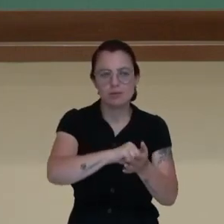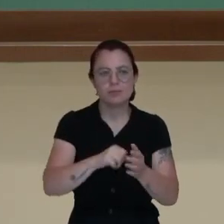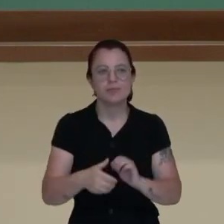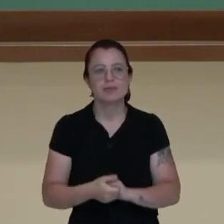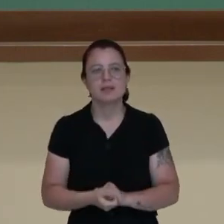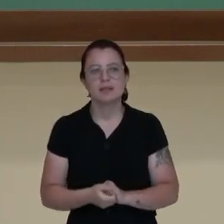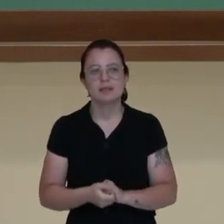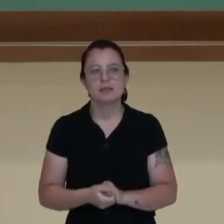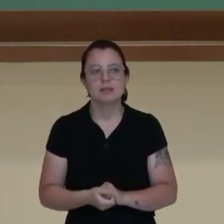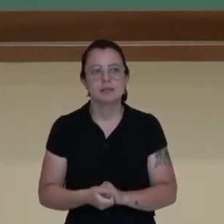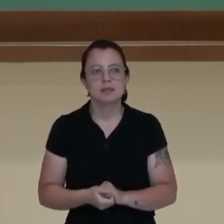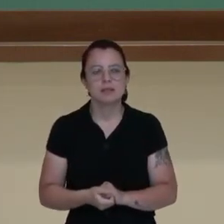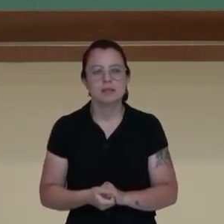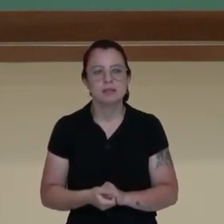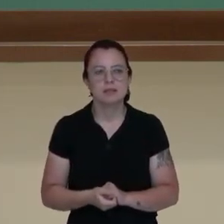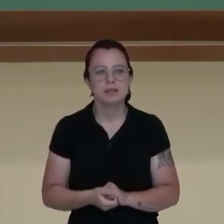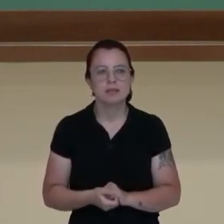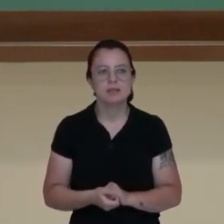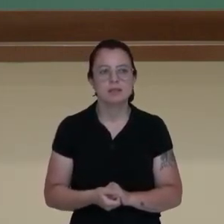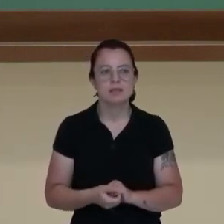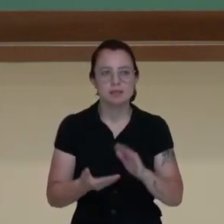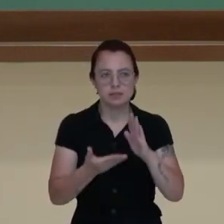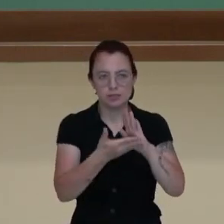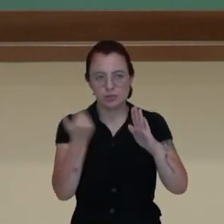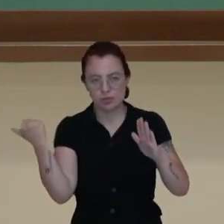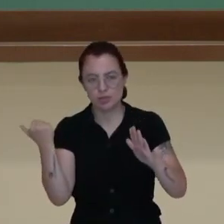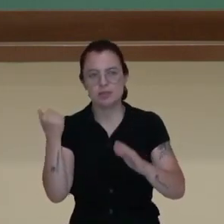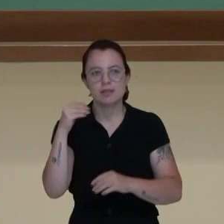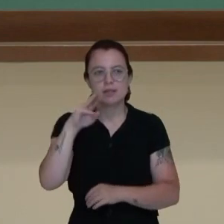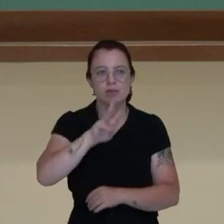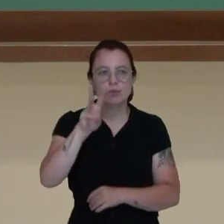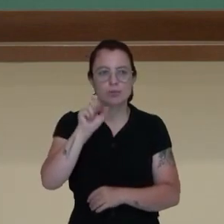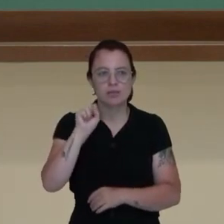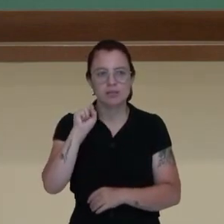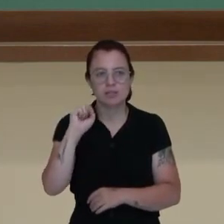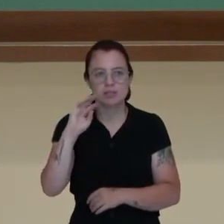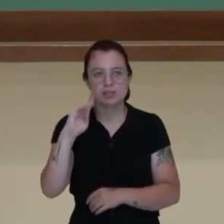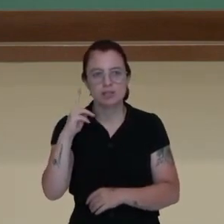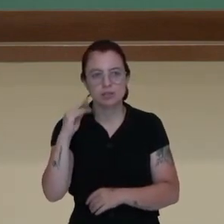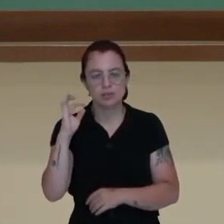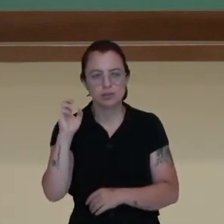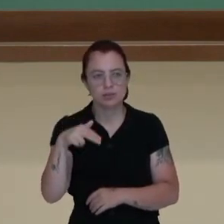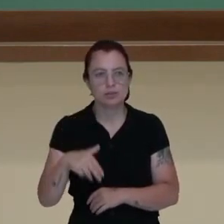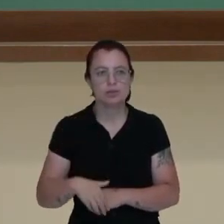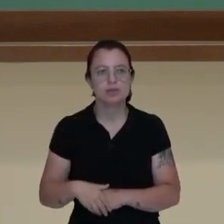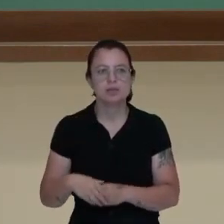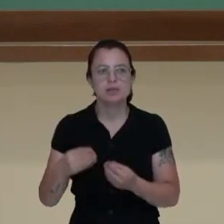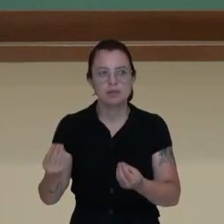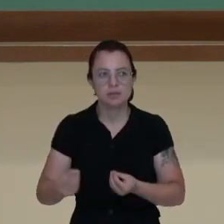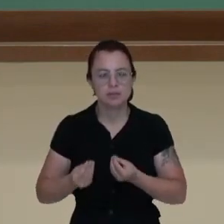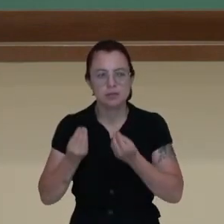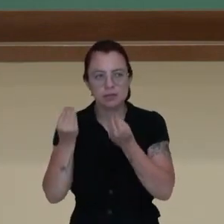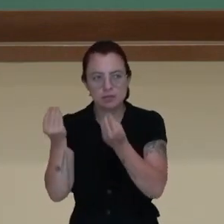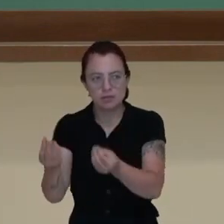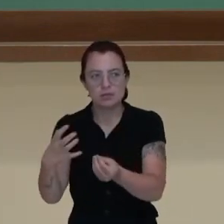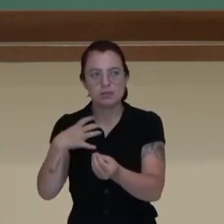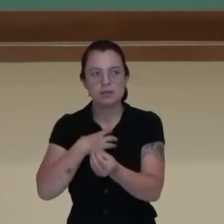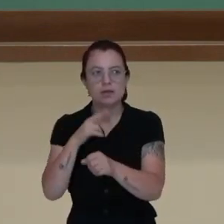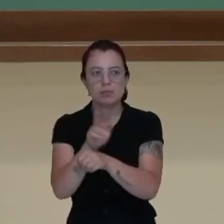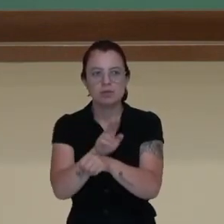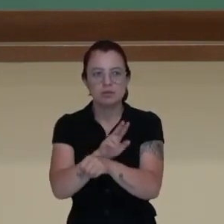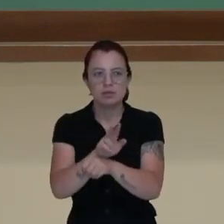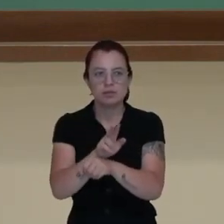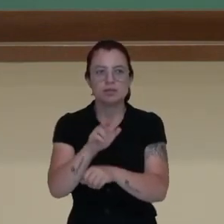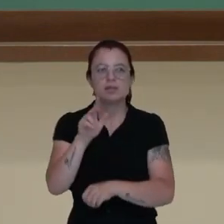como presidente. E eles retiram Washington Luiz e vão entregar o poder provisoriamente, de uma maneira provisória,